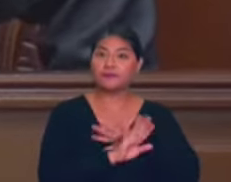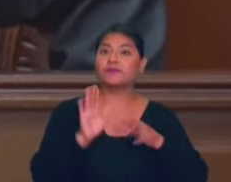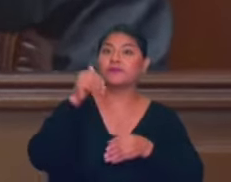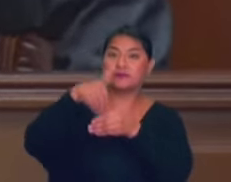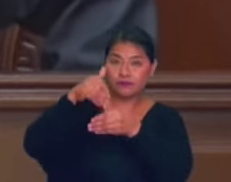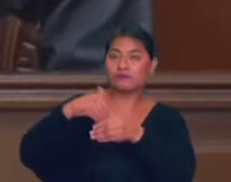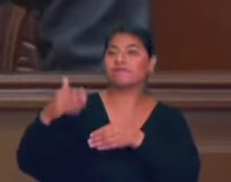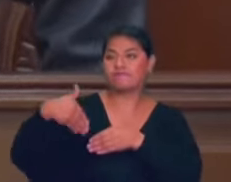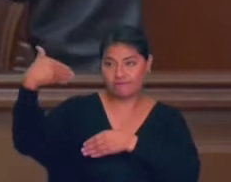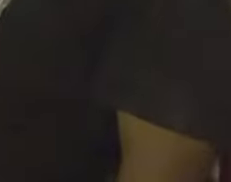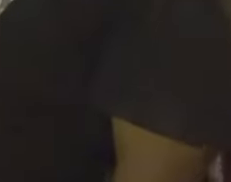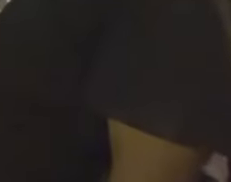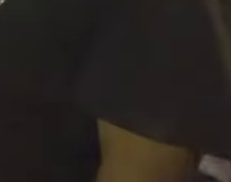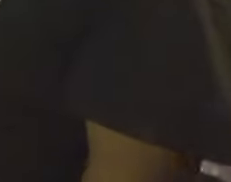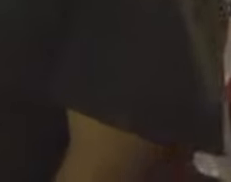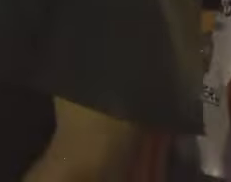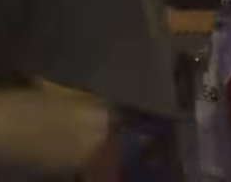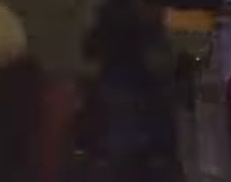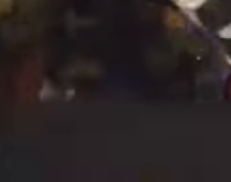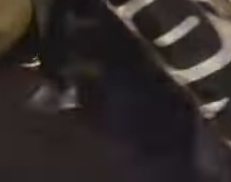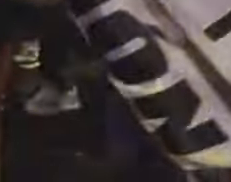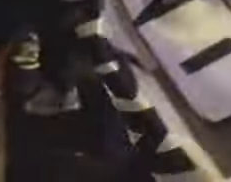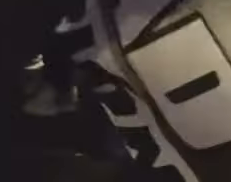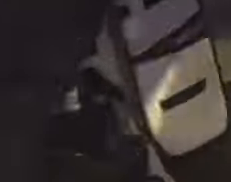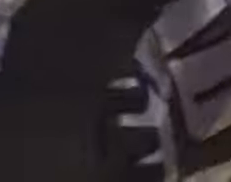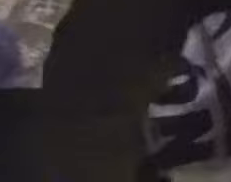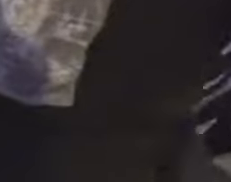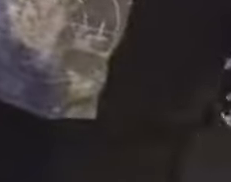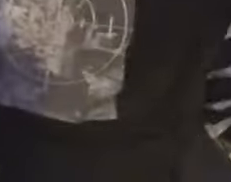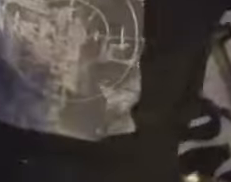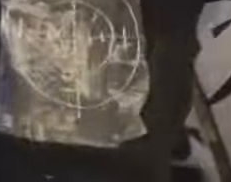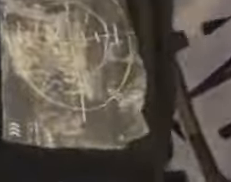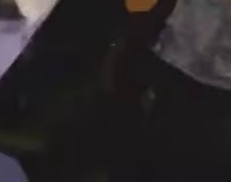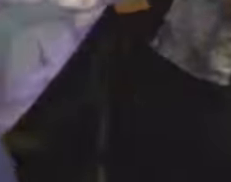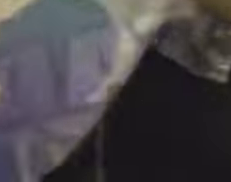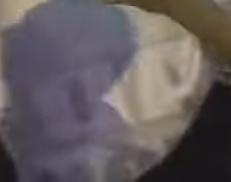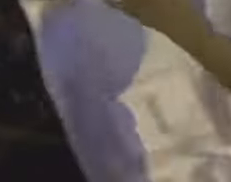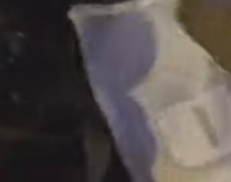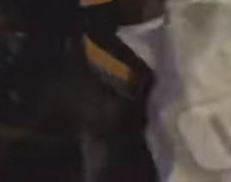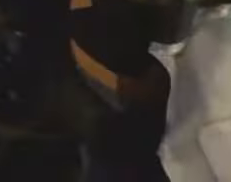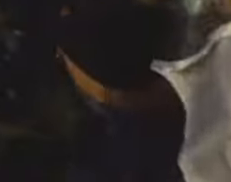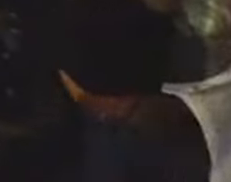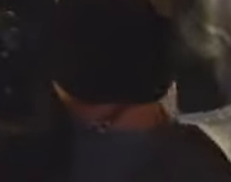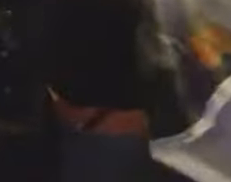cargo no que considera ser uma conspiração política entre o congresso de direita e o mino